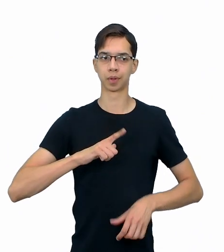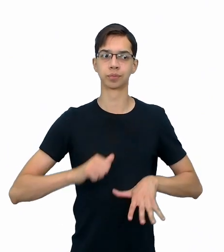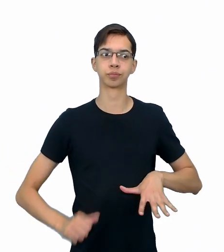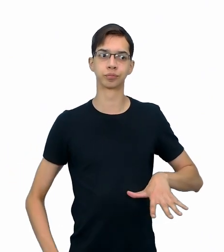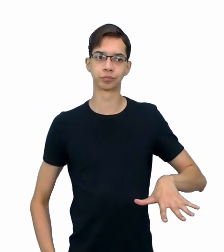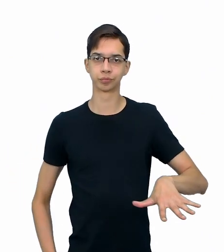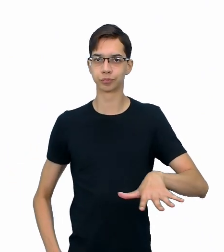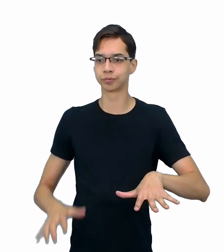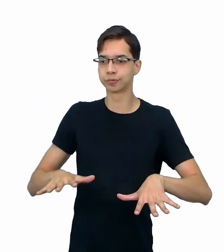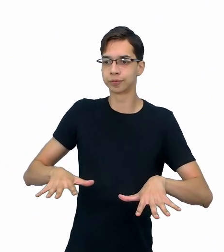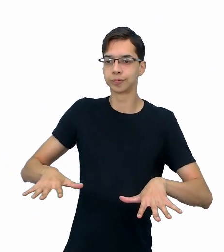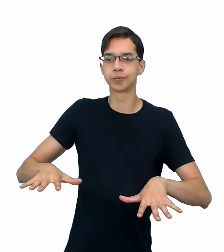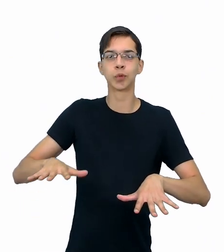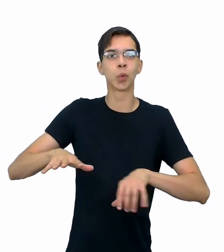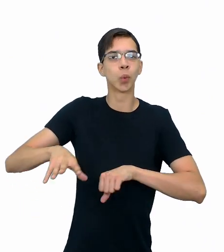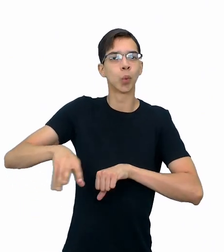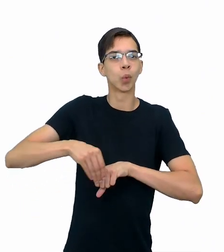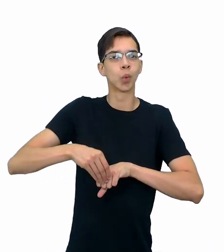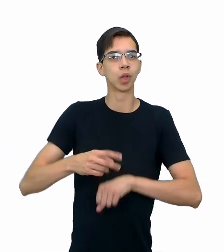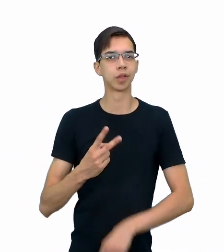são eles, né?